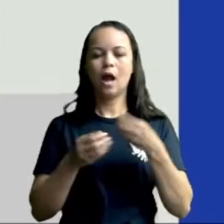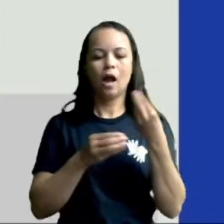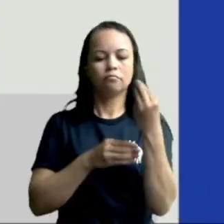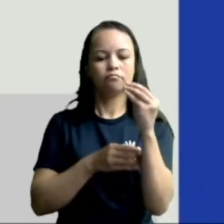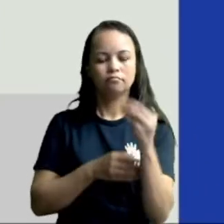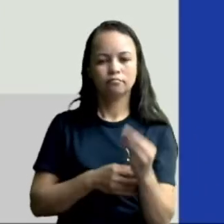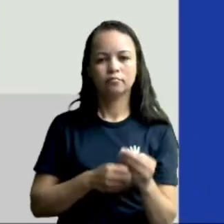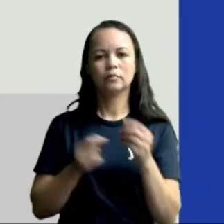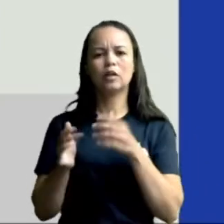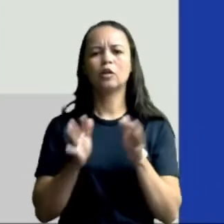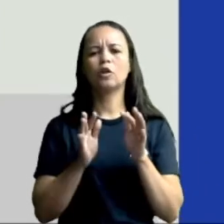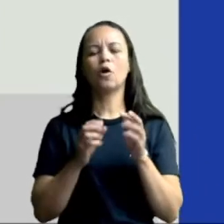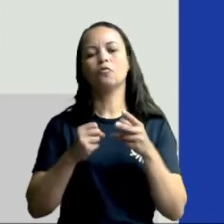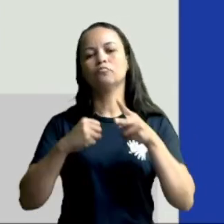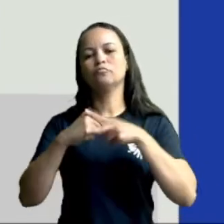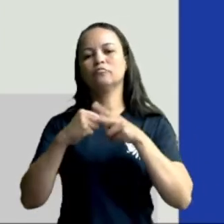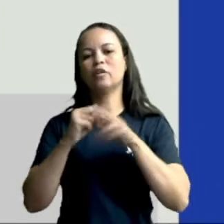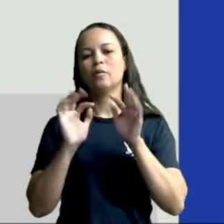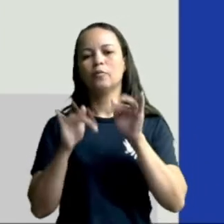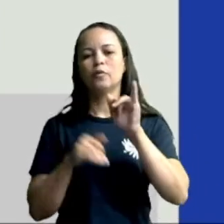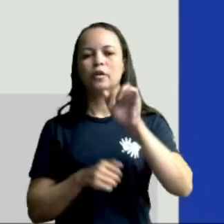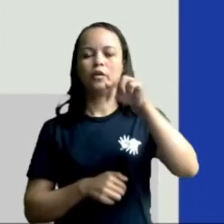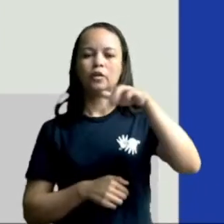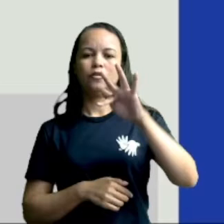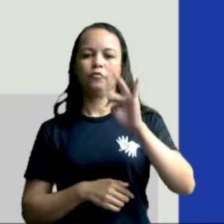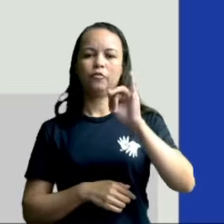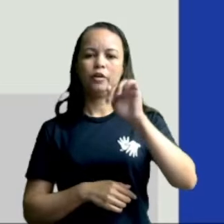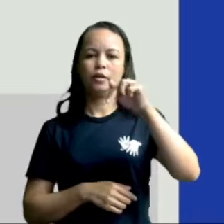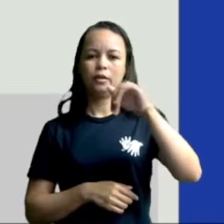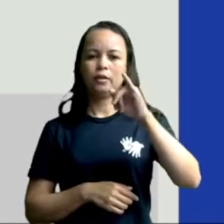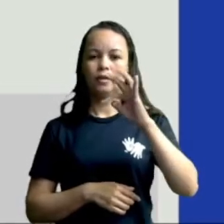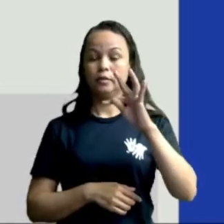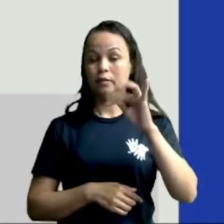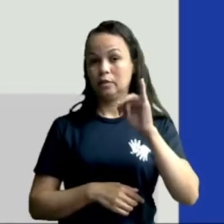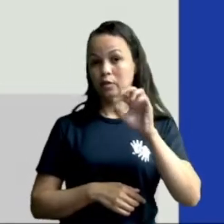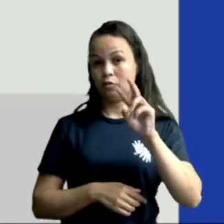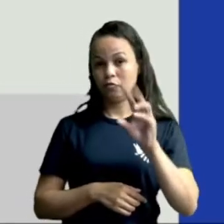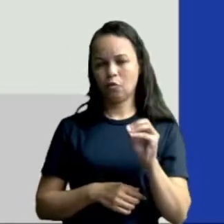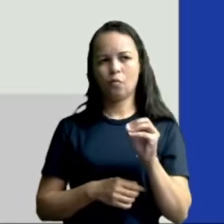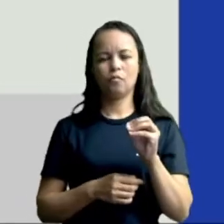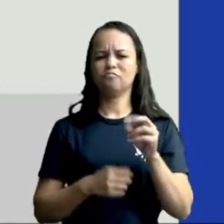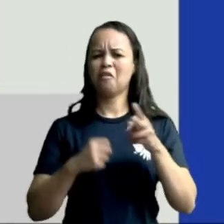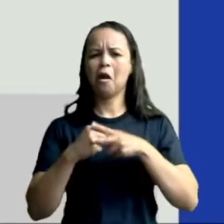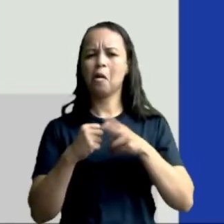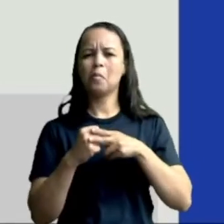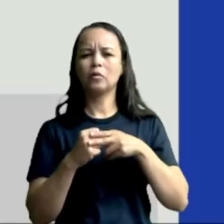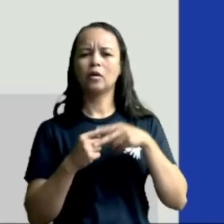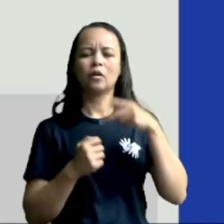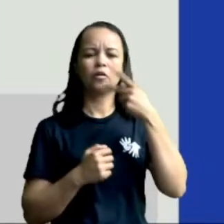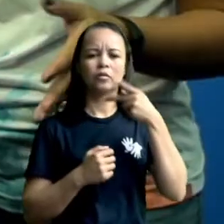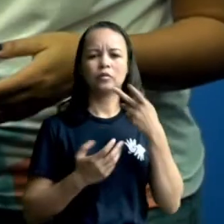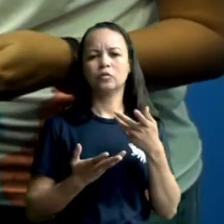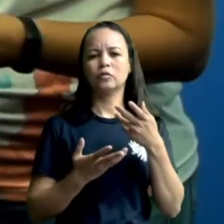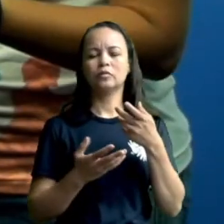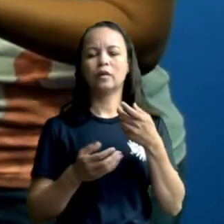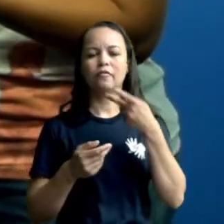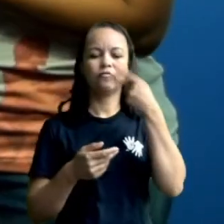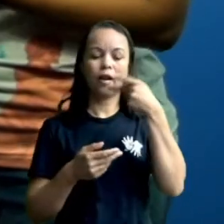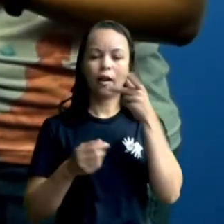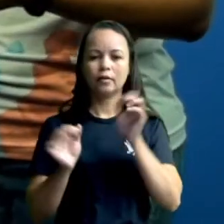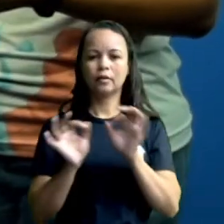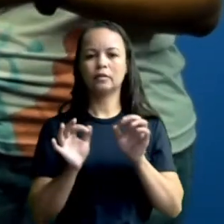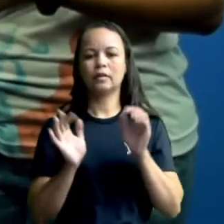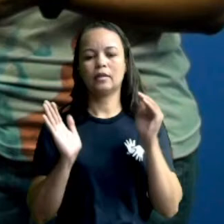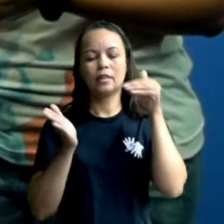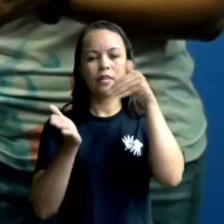Professora, o que é o infinitivo do verbo? É o verbo quando não está conjugado, certo? Quando ele termina em R.